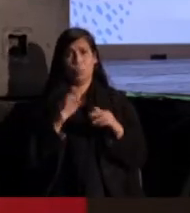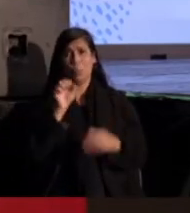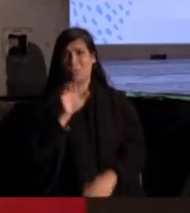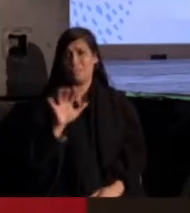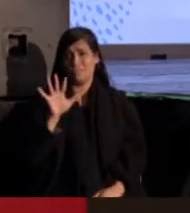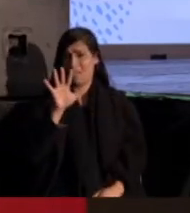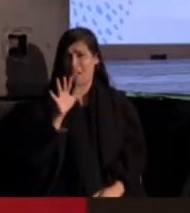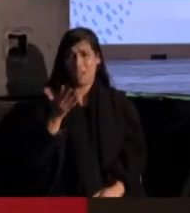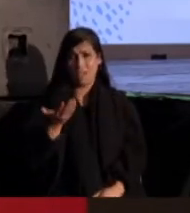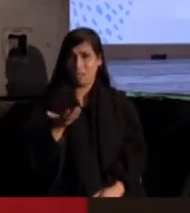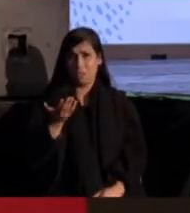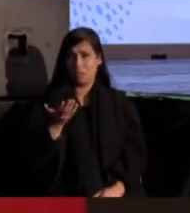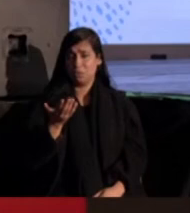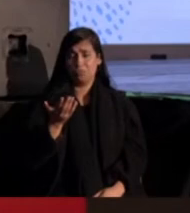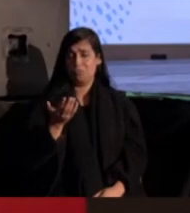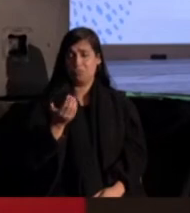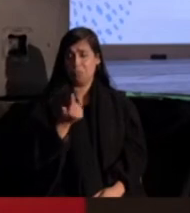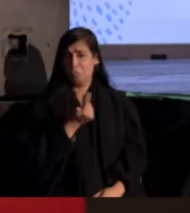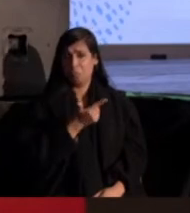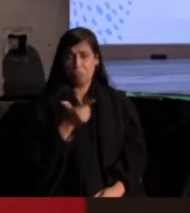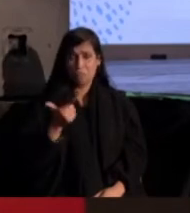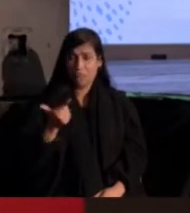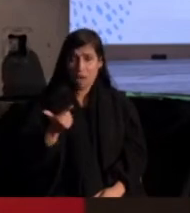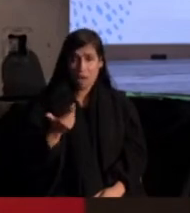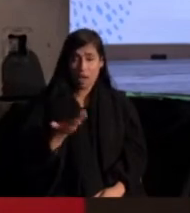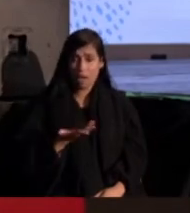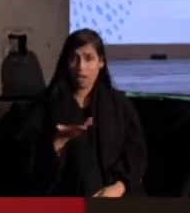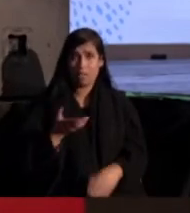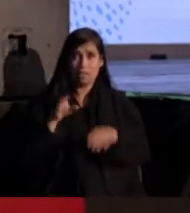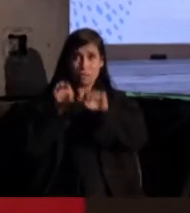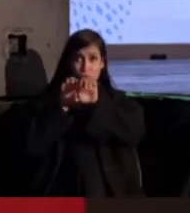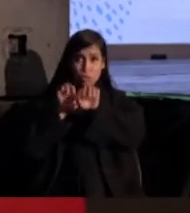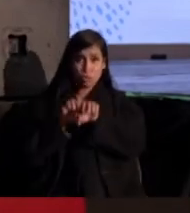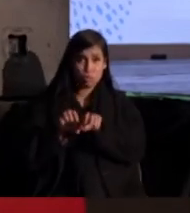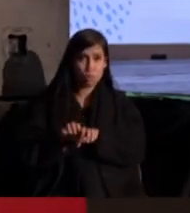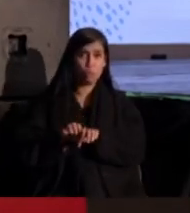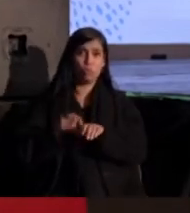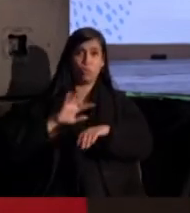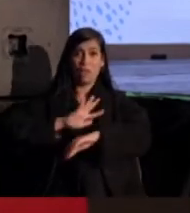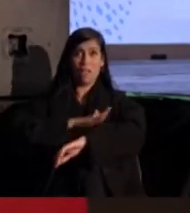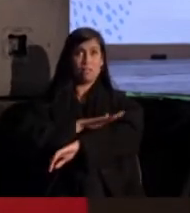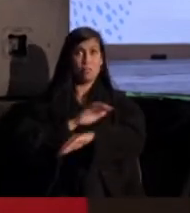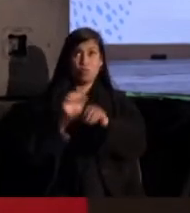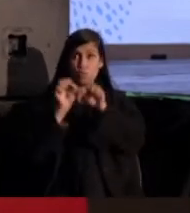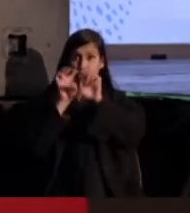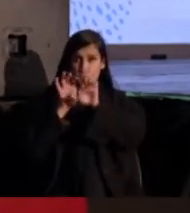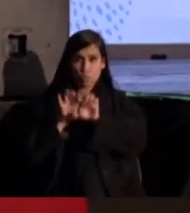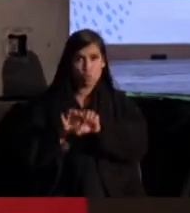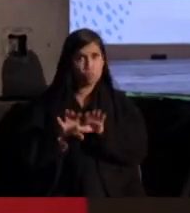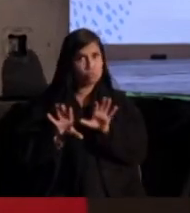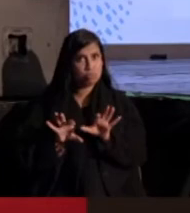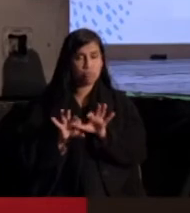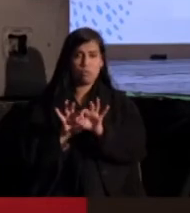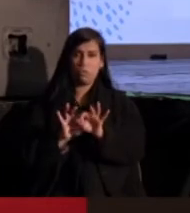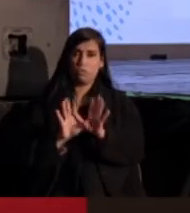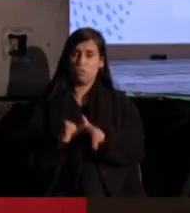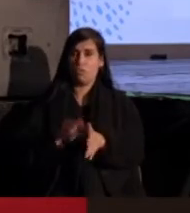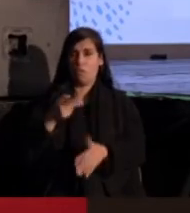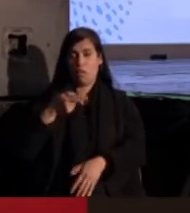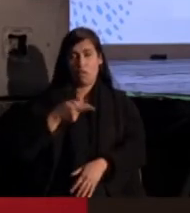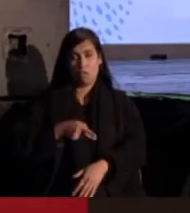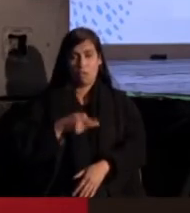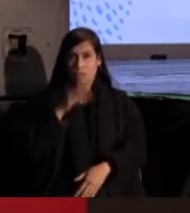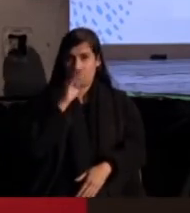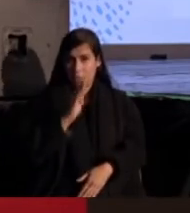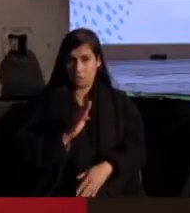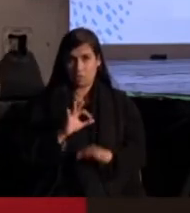que é um Estado que tem uma violência de classe, uma violência estrutural, um racismo estrutural. A interseccionalidade entre